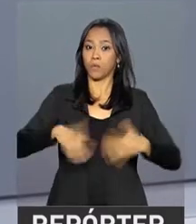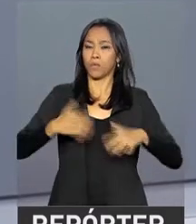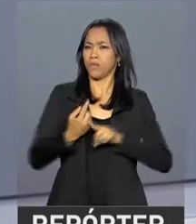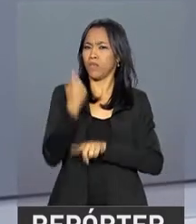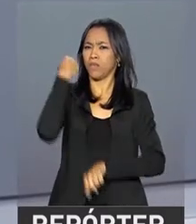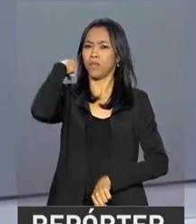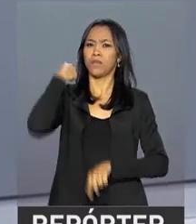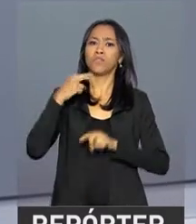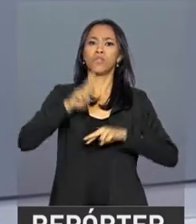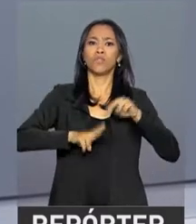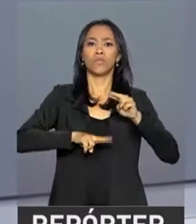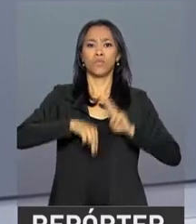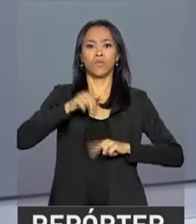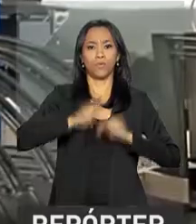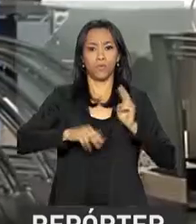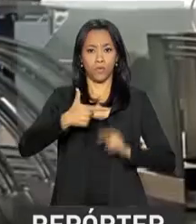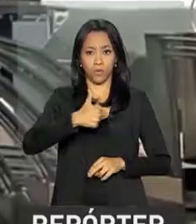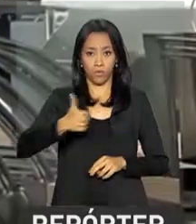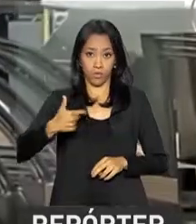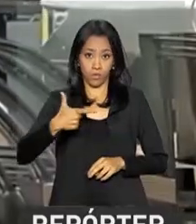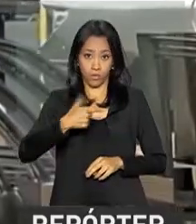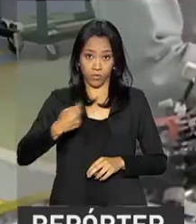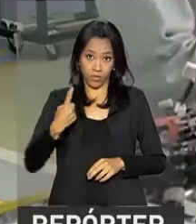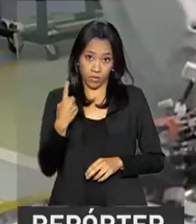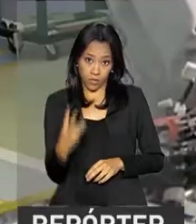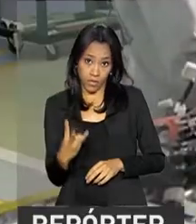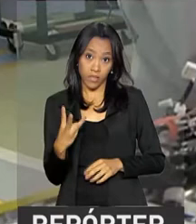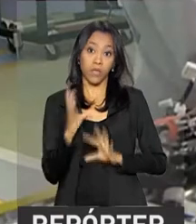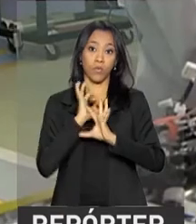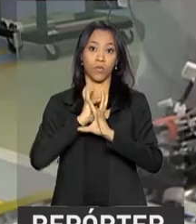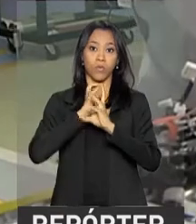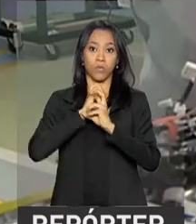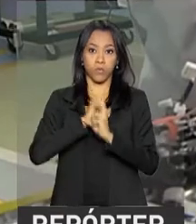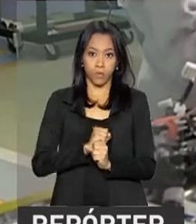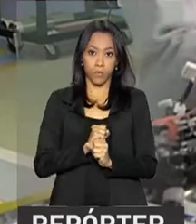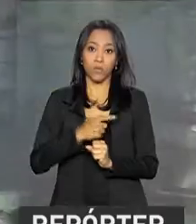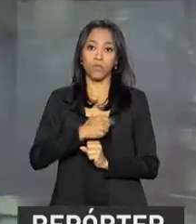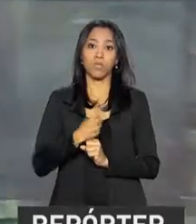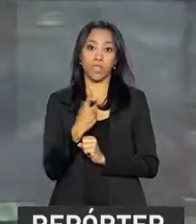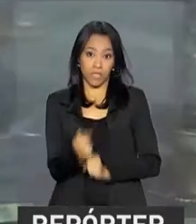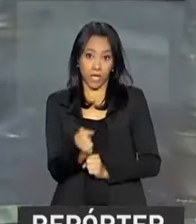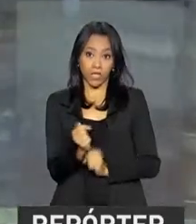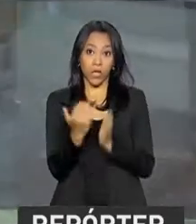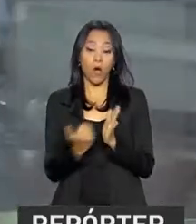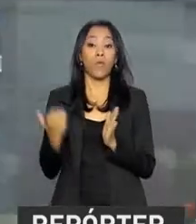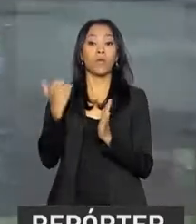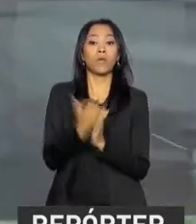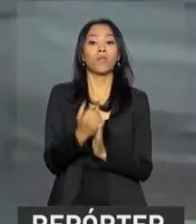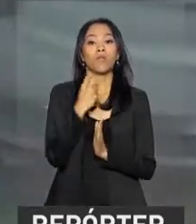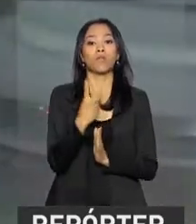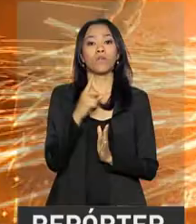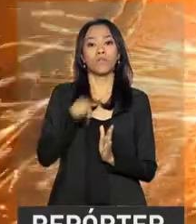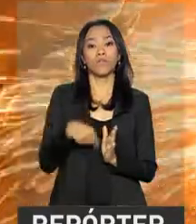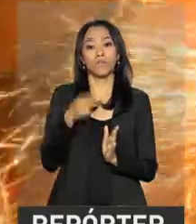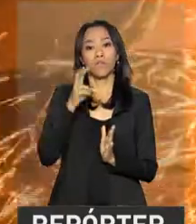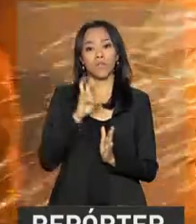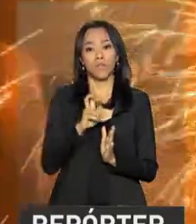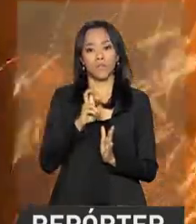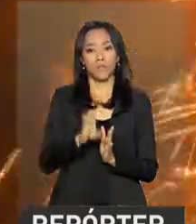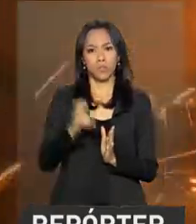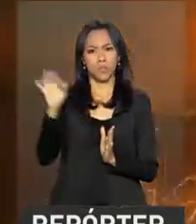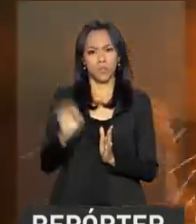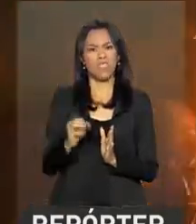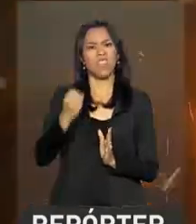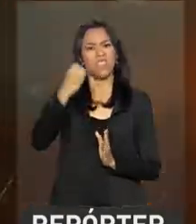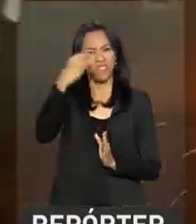2013 no acumulado de 2007 a produção industrial cresceu 2,5 por cento após 3 quedas